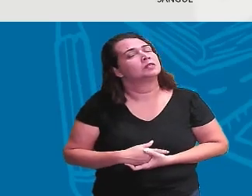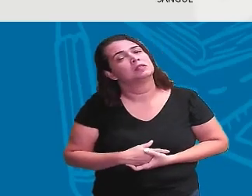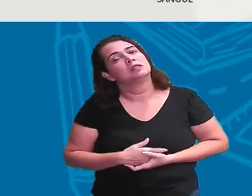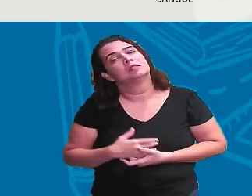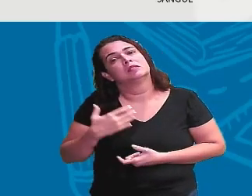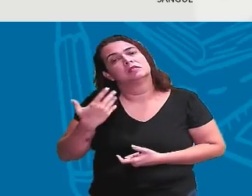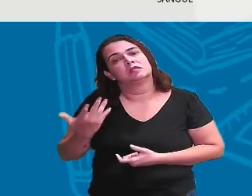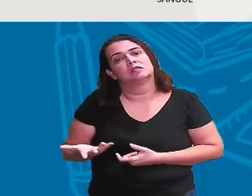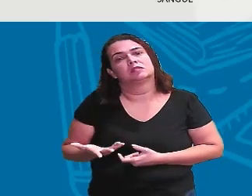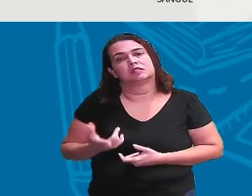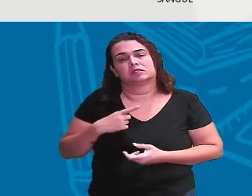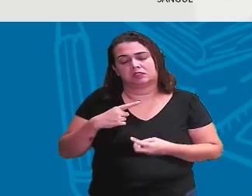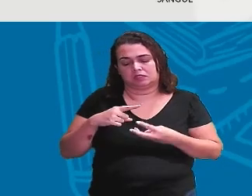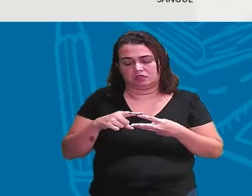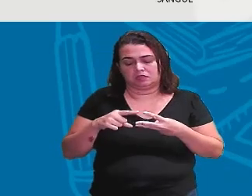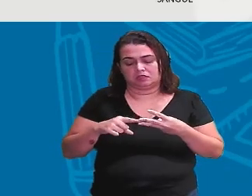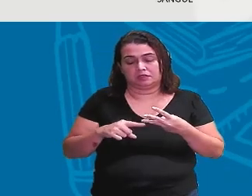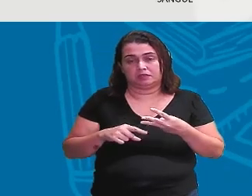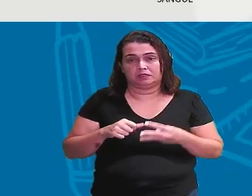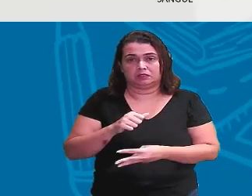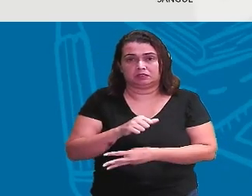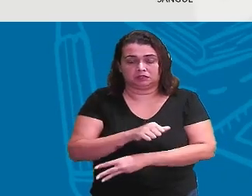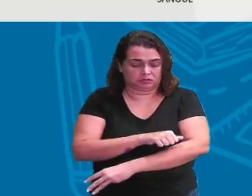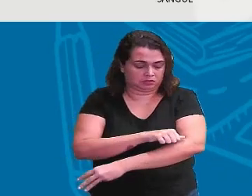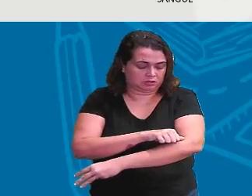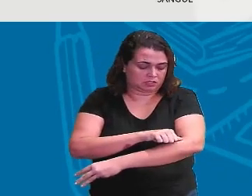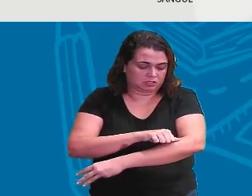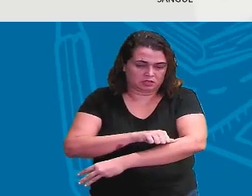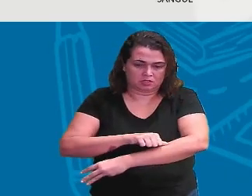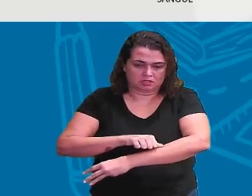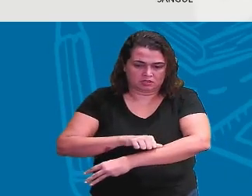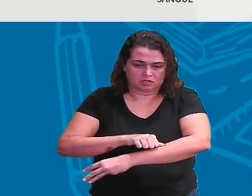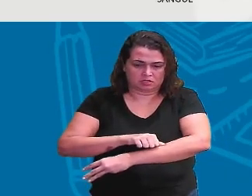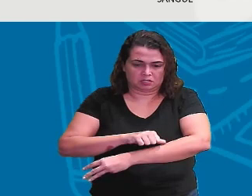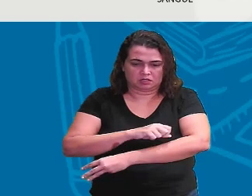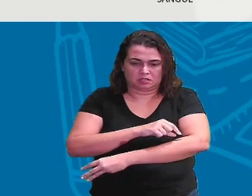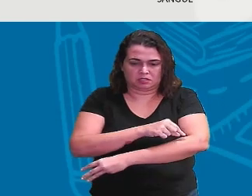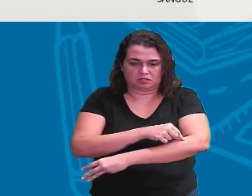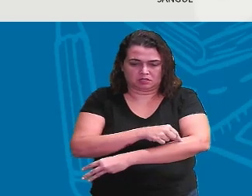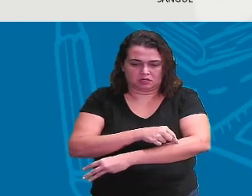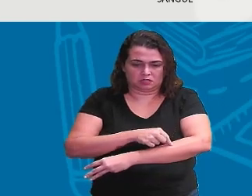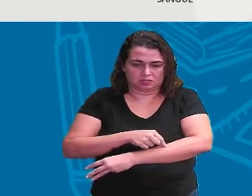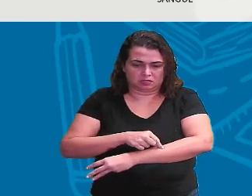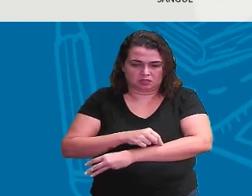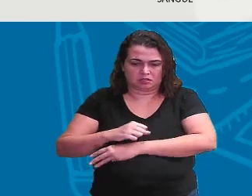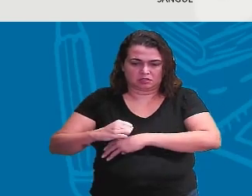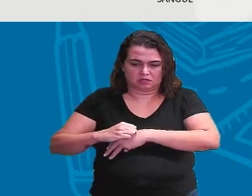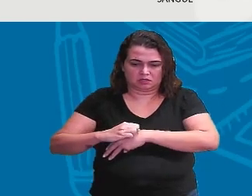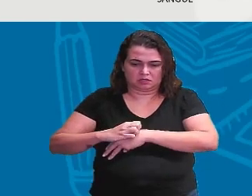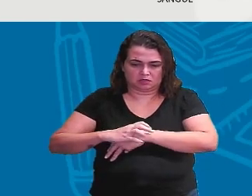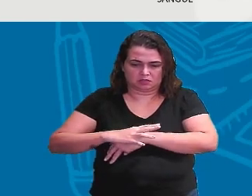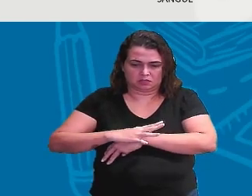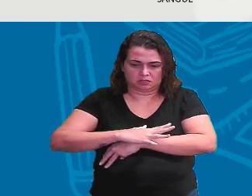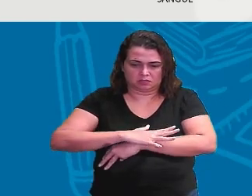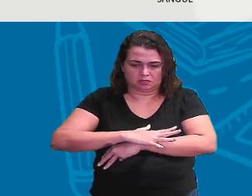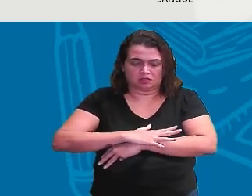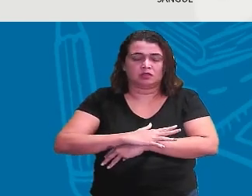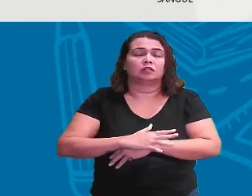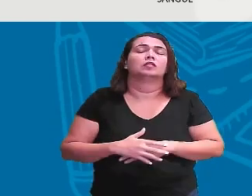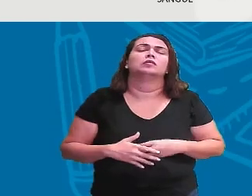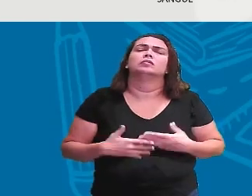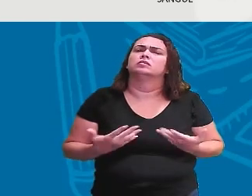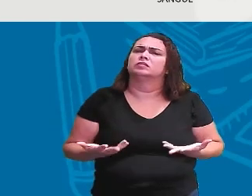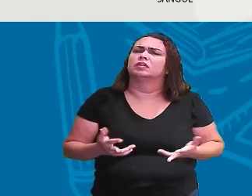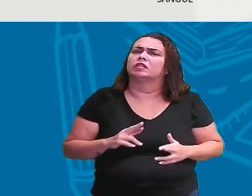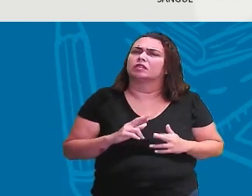para vocês, eles se dividem em artérias, em veias e em capilares. E qual seria, professor, a diferença entre eles? É